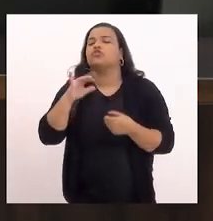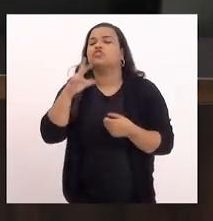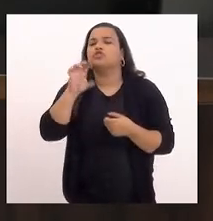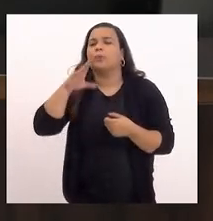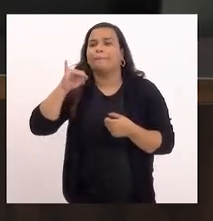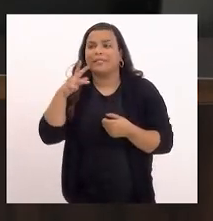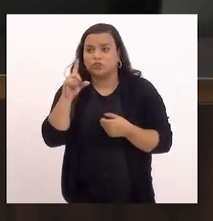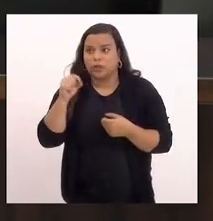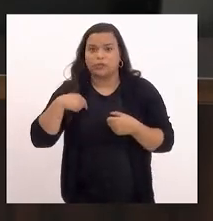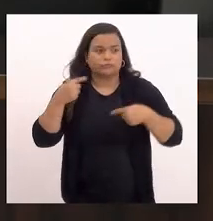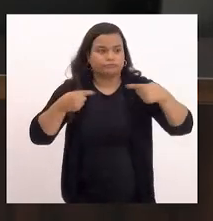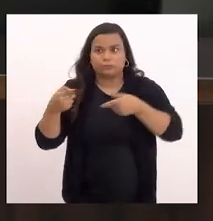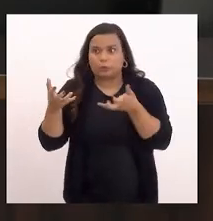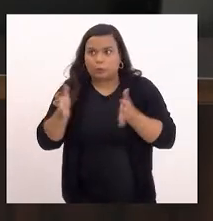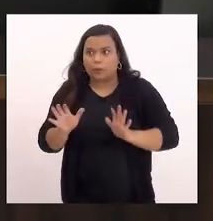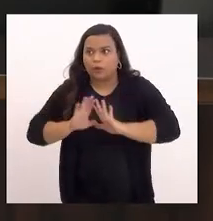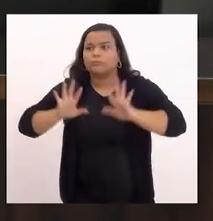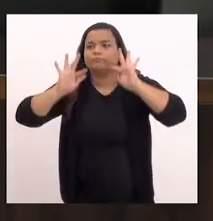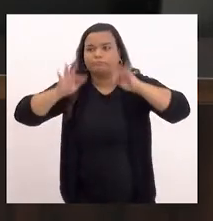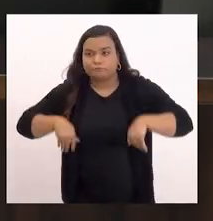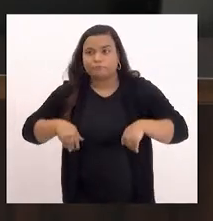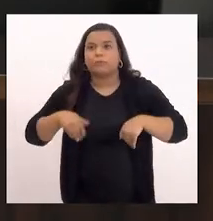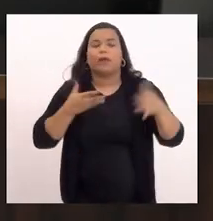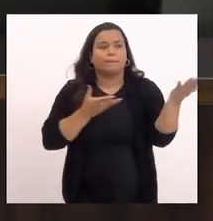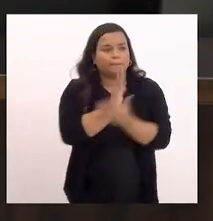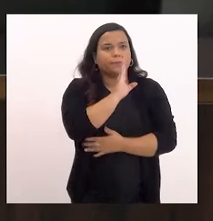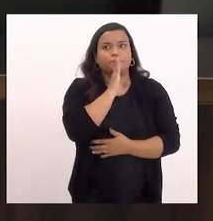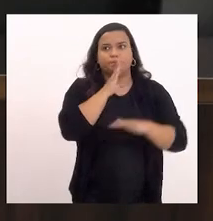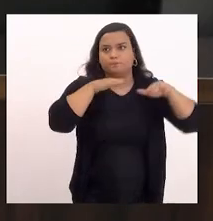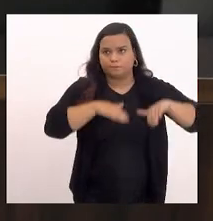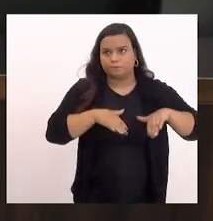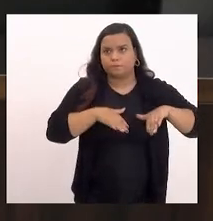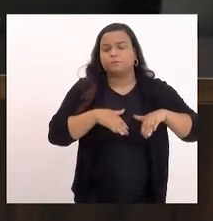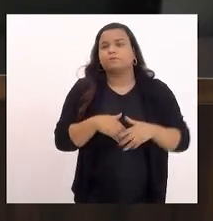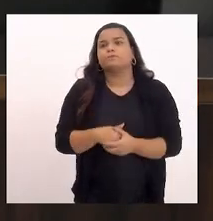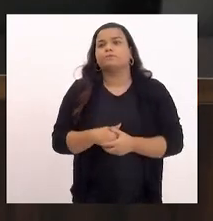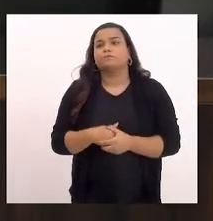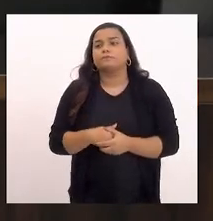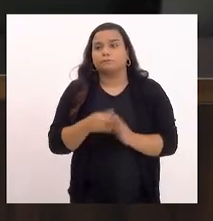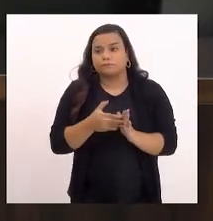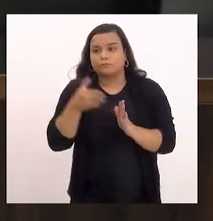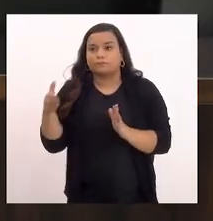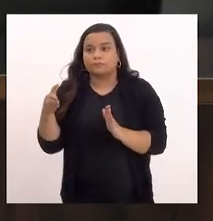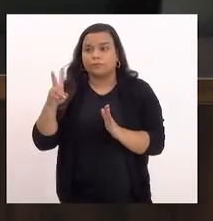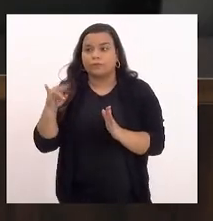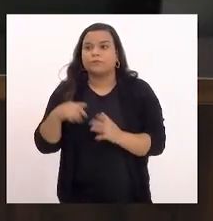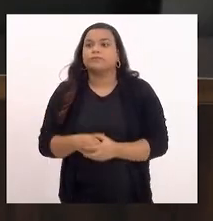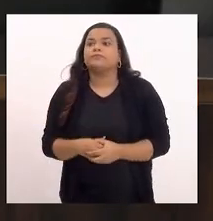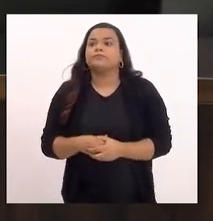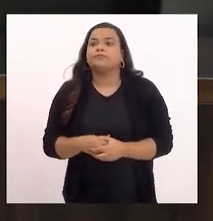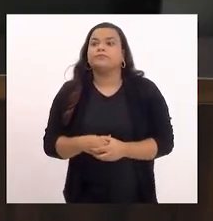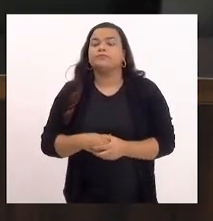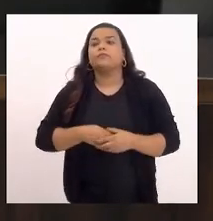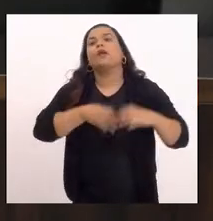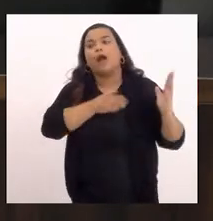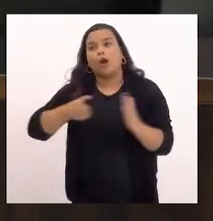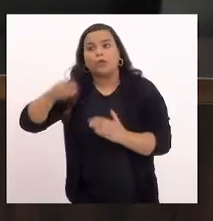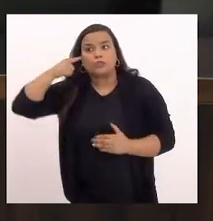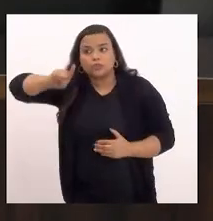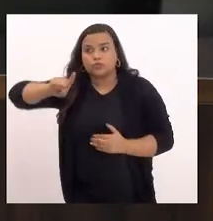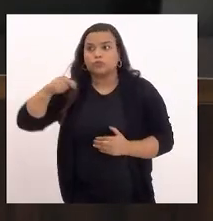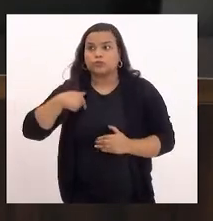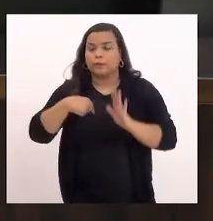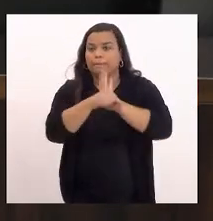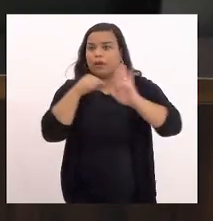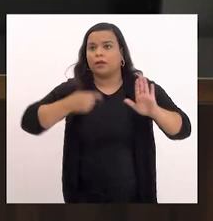não havendo o queira discutir, encerrada a discussão, em votação, os senhores que aprovam permaneçam como estão aprovados, vai à promulgação. Incluído na ordem do dia, de acordo com o parágrafo terceiro do